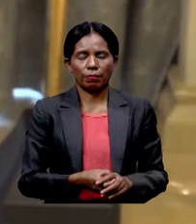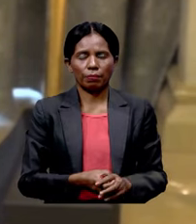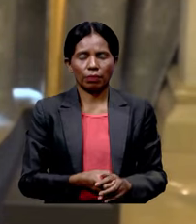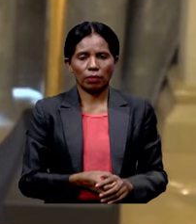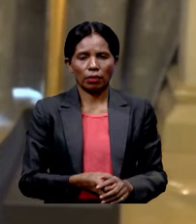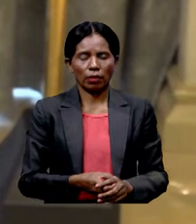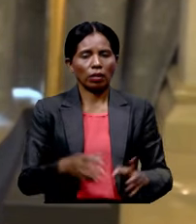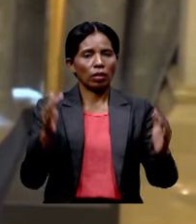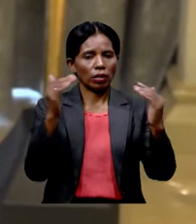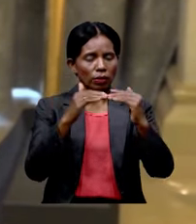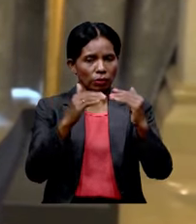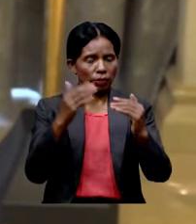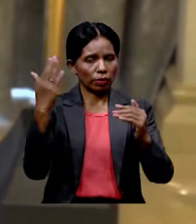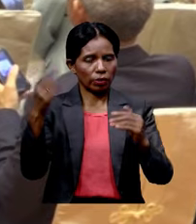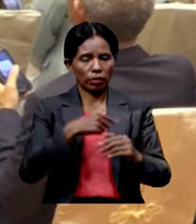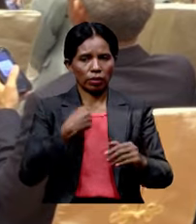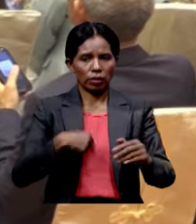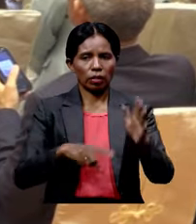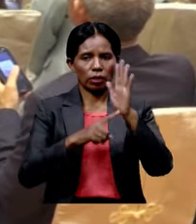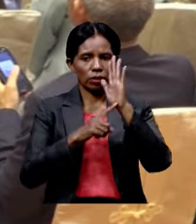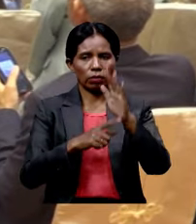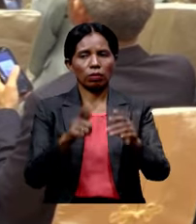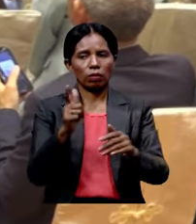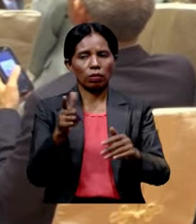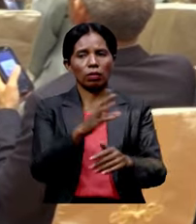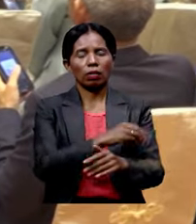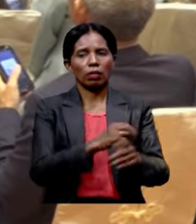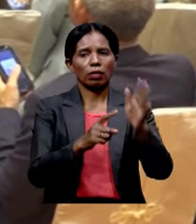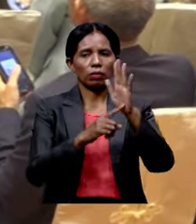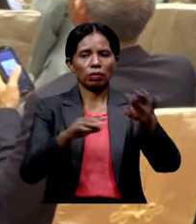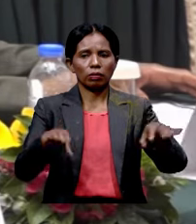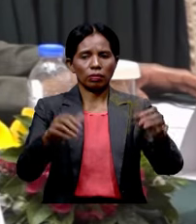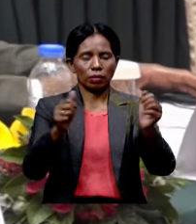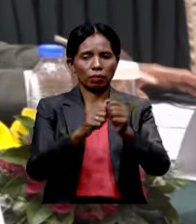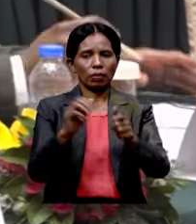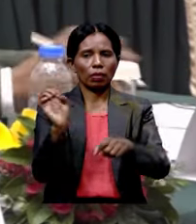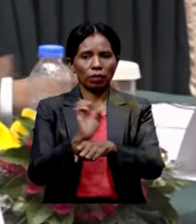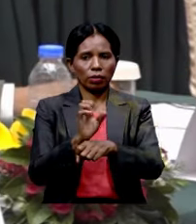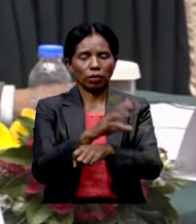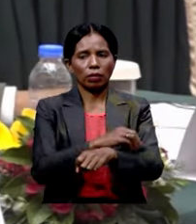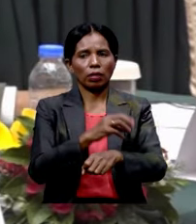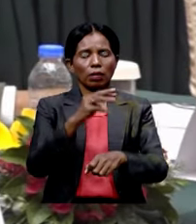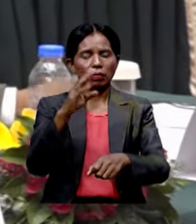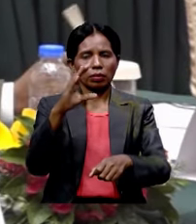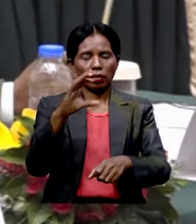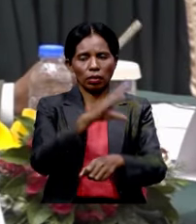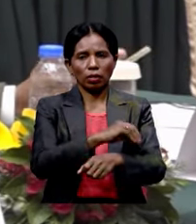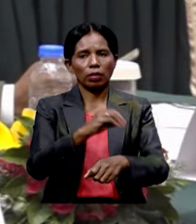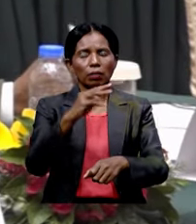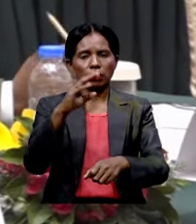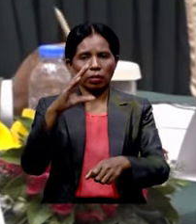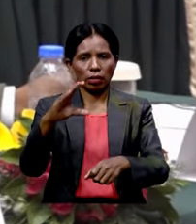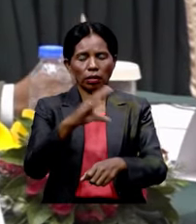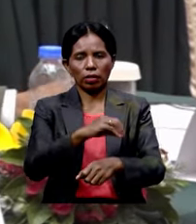Durante conferência NEMOS, Sina anuncia medida ruanulu ba promoção no cooperação econômica no comércio ho nação Sira Nebe hola